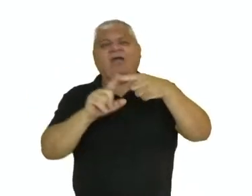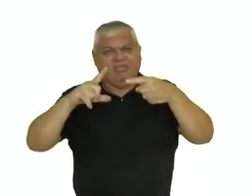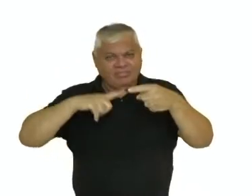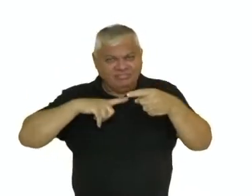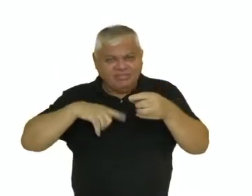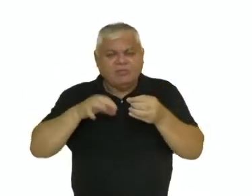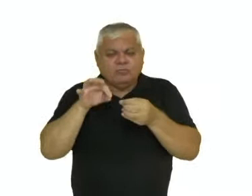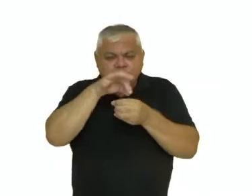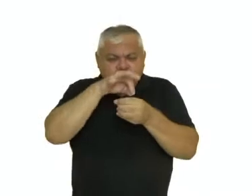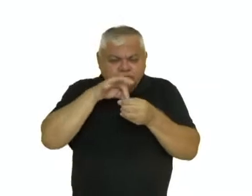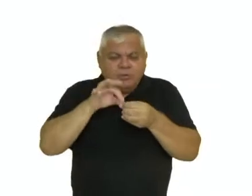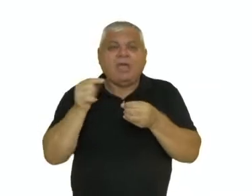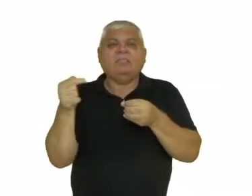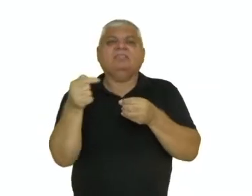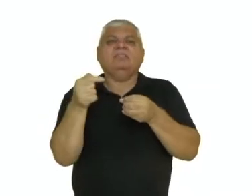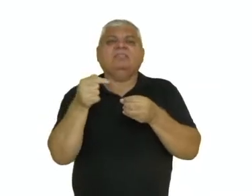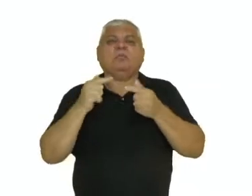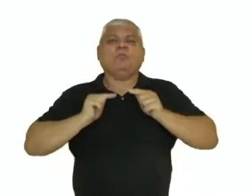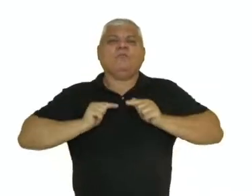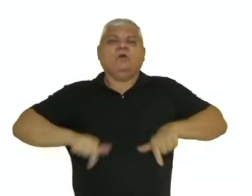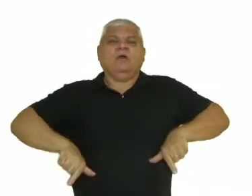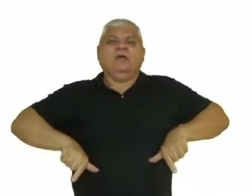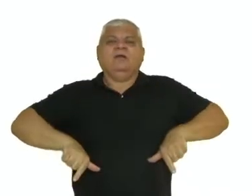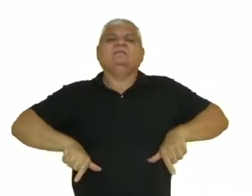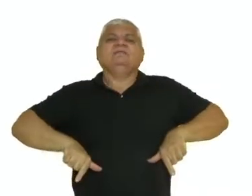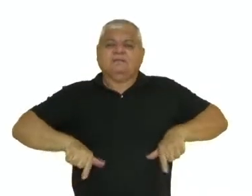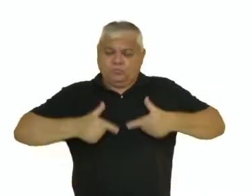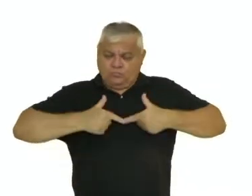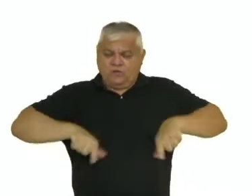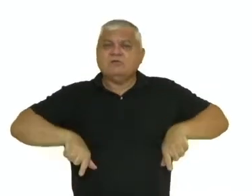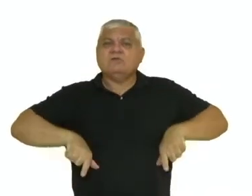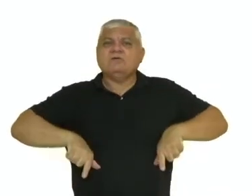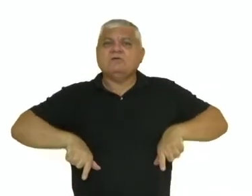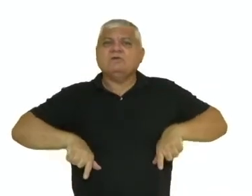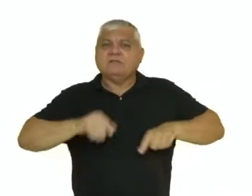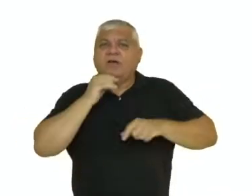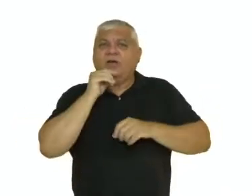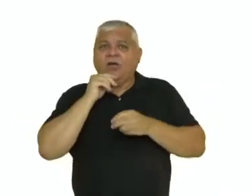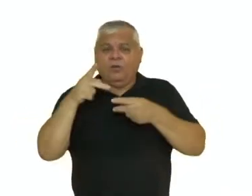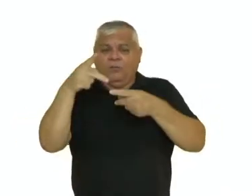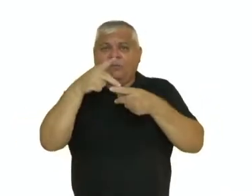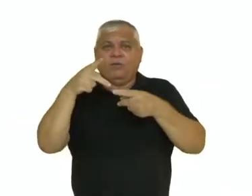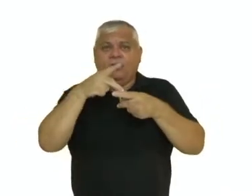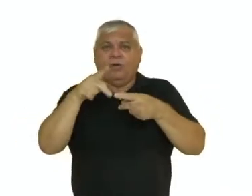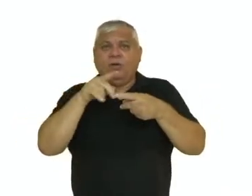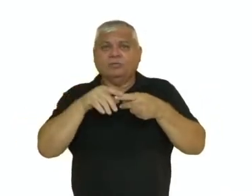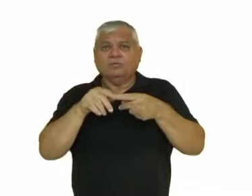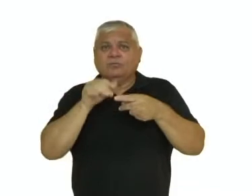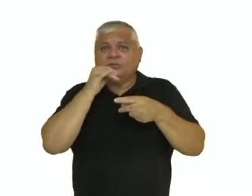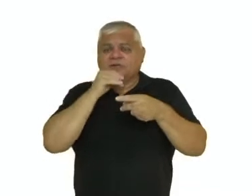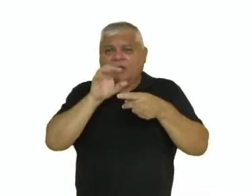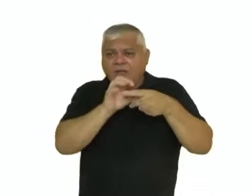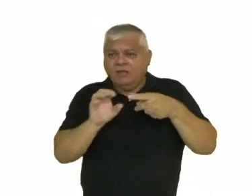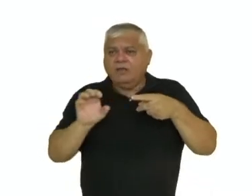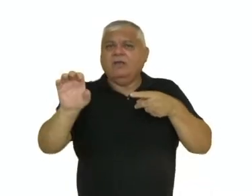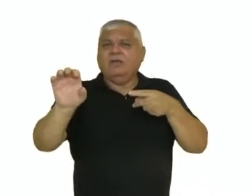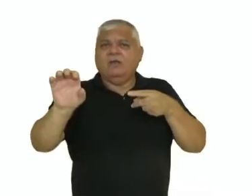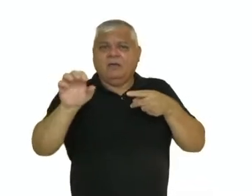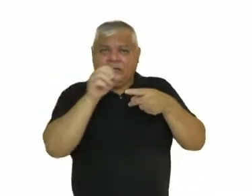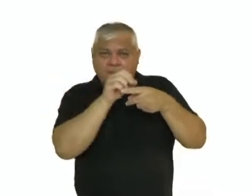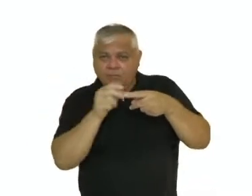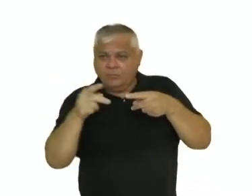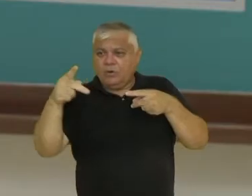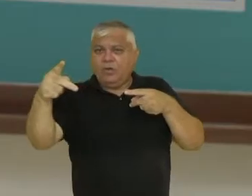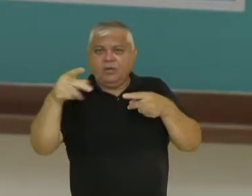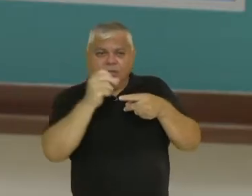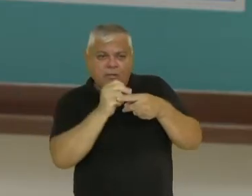com cargas neutras, que de certa forma isolam os prótons, evitando a repulsão e por isso foram denominadas por nêutrons.